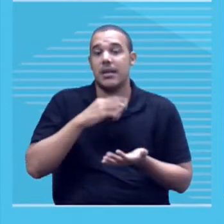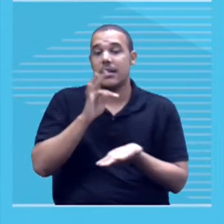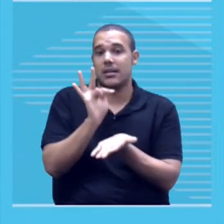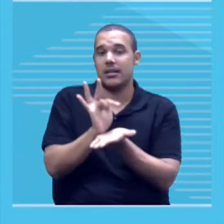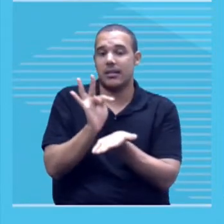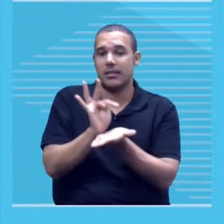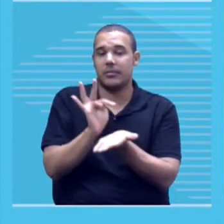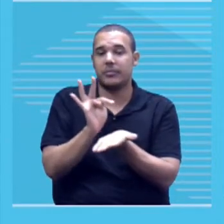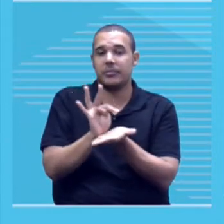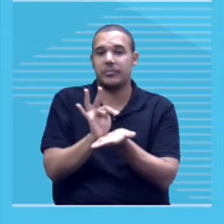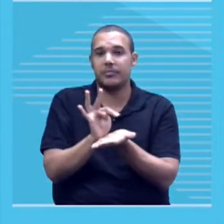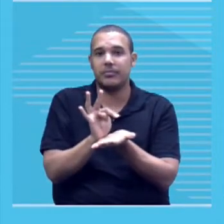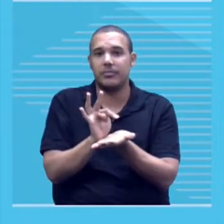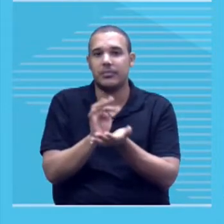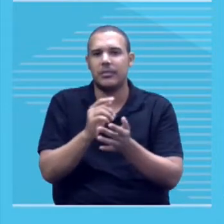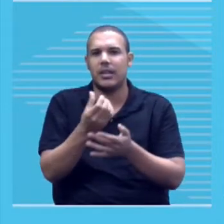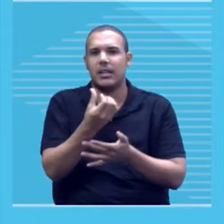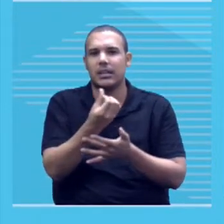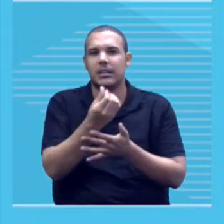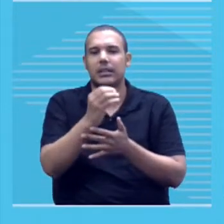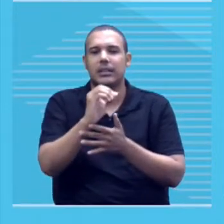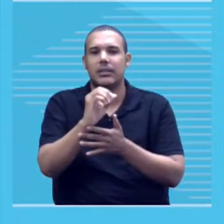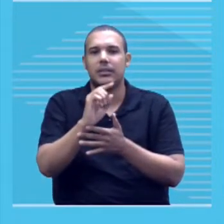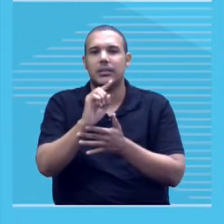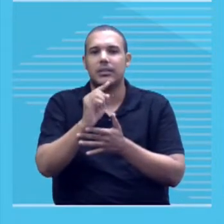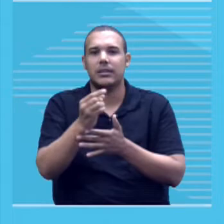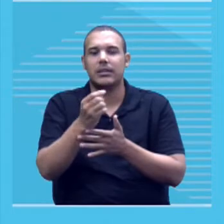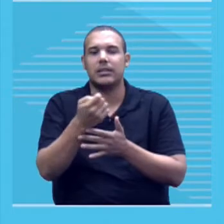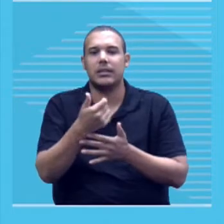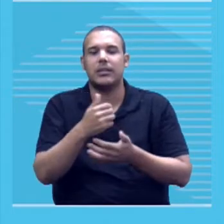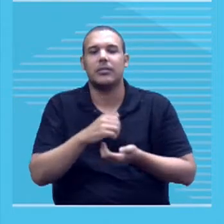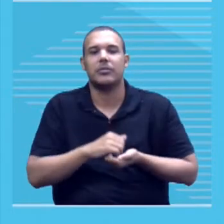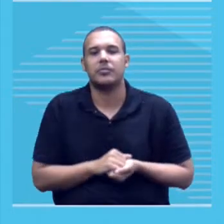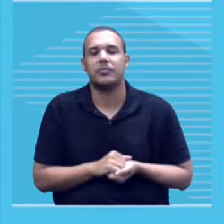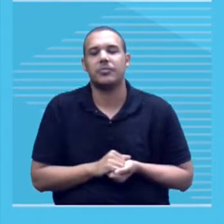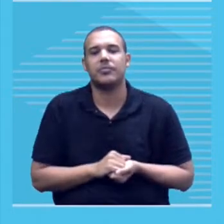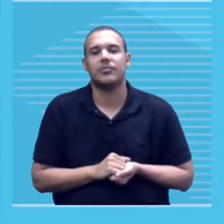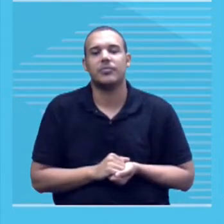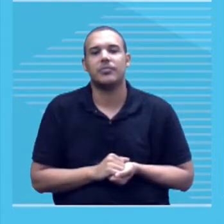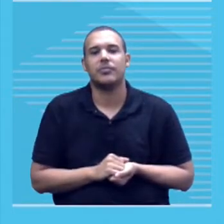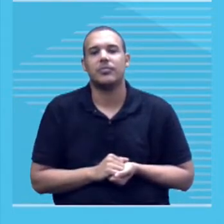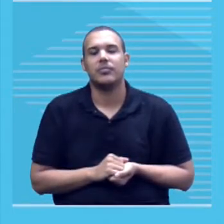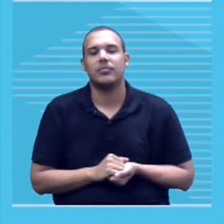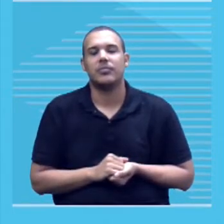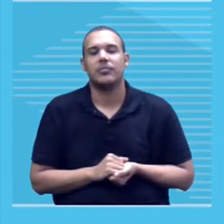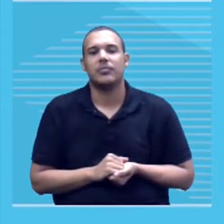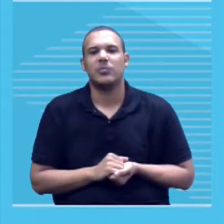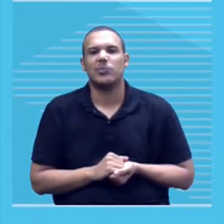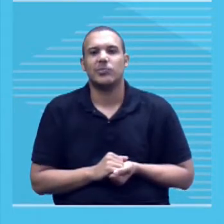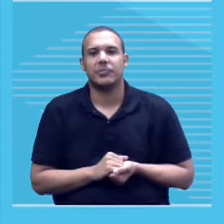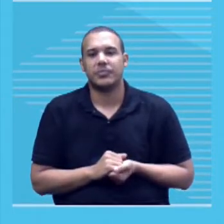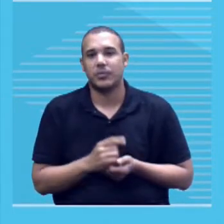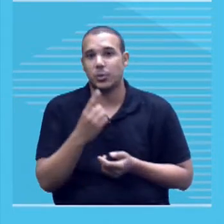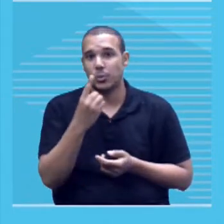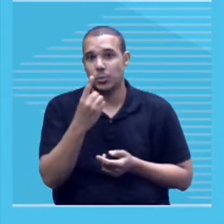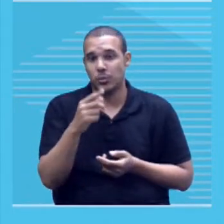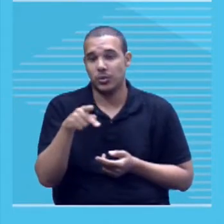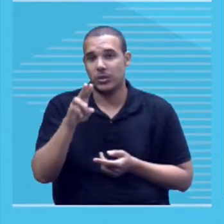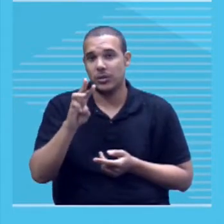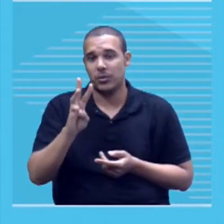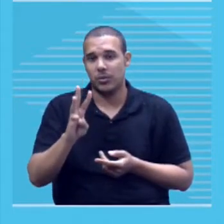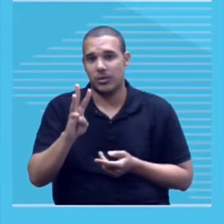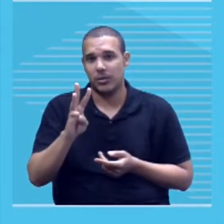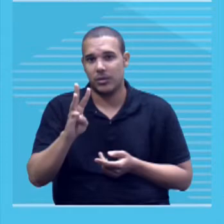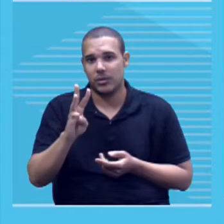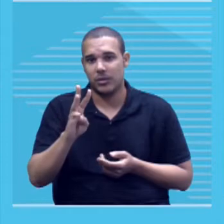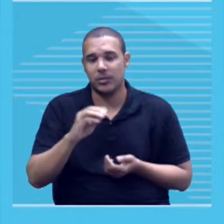capital, ela vale 62 centavos, a última vez que eu vi, salvo engano. Era 62 centavos 1 kWh. Então,